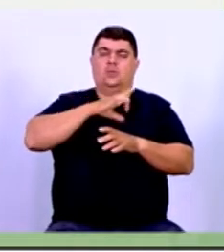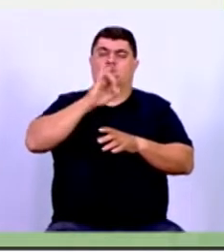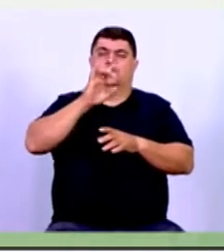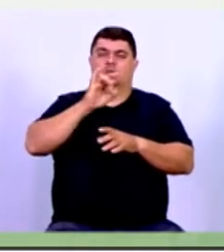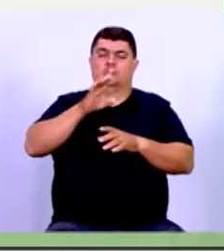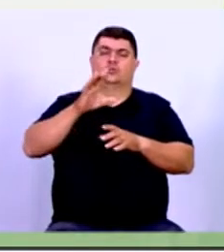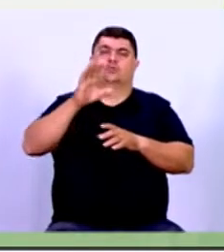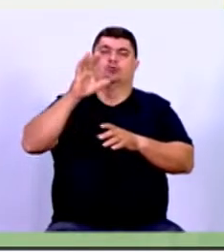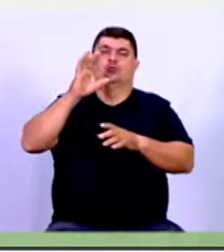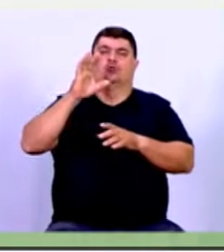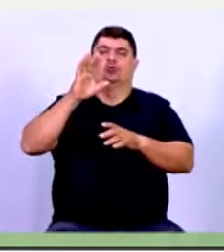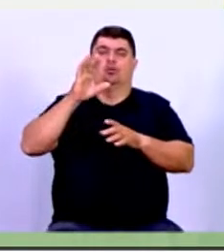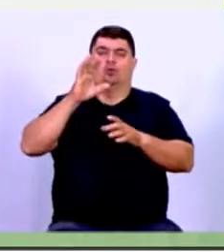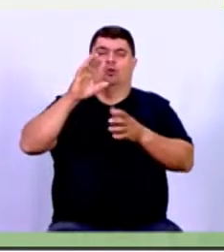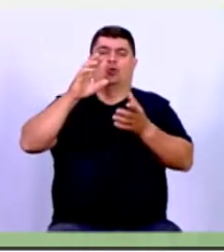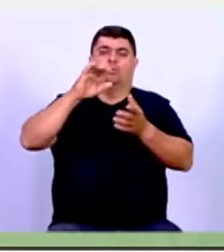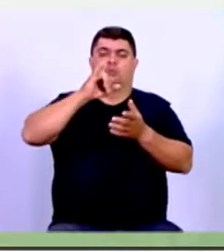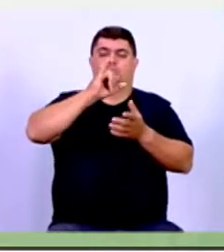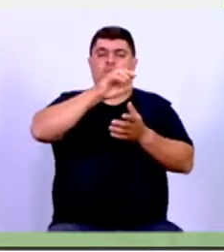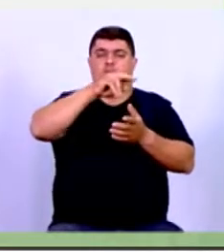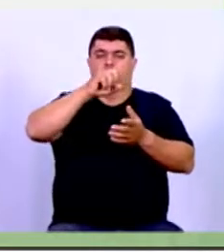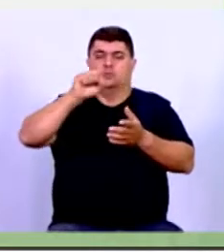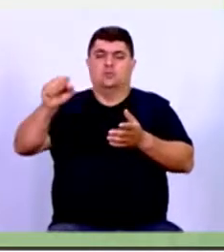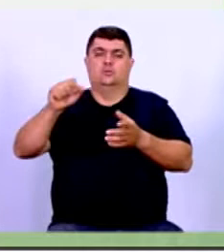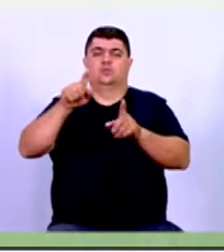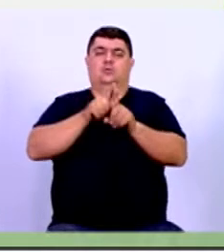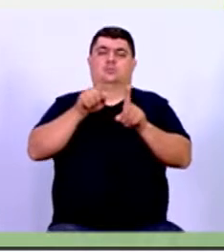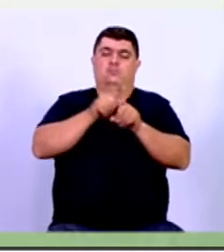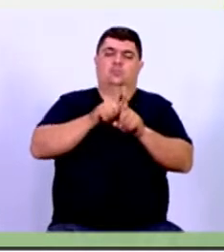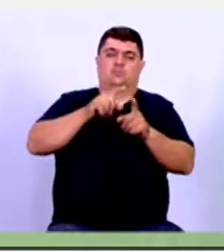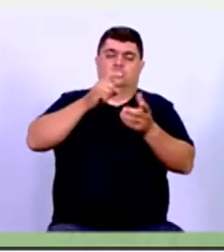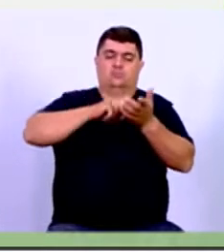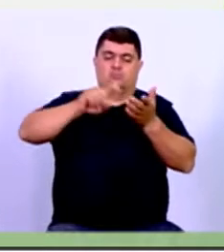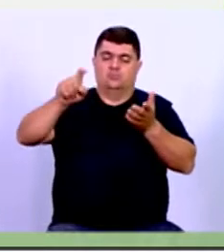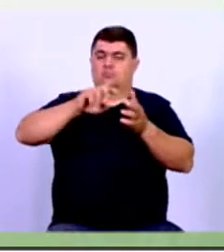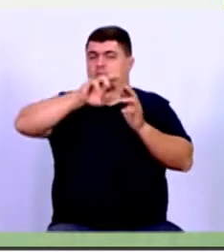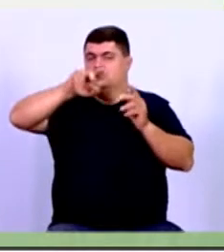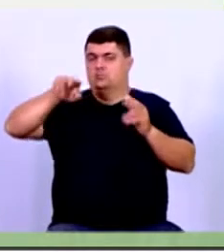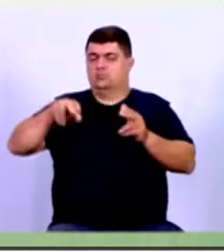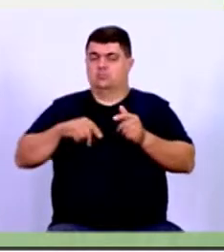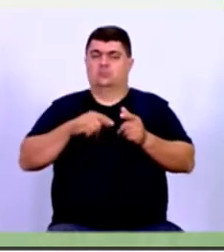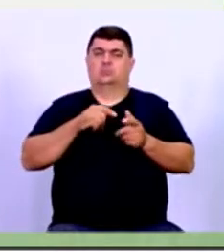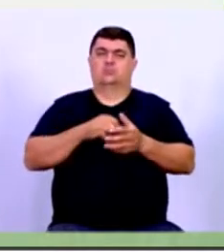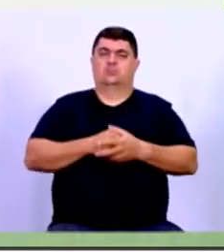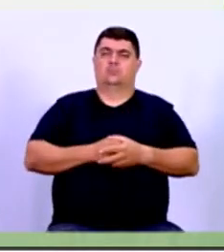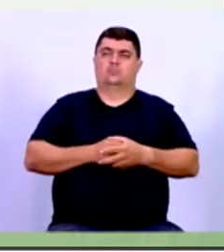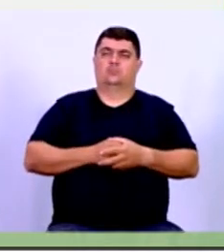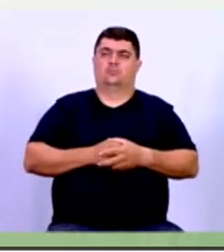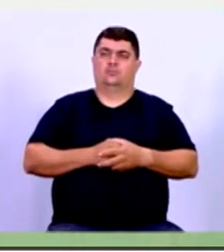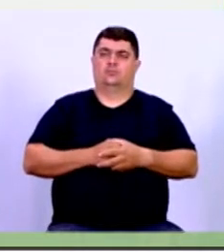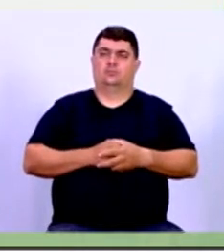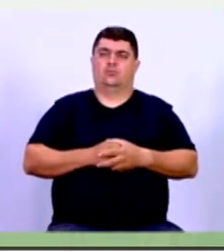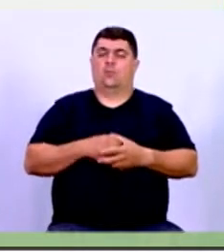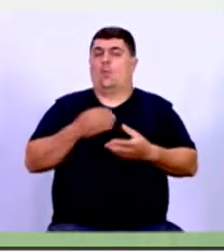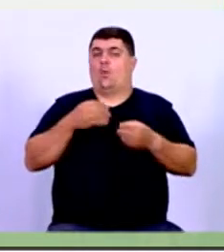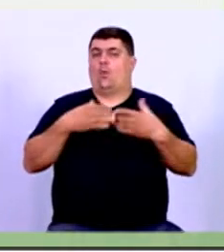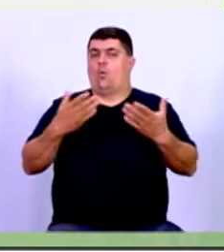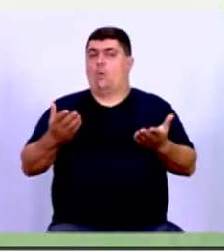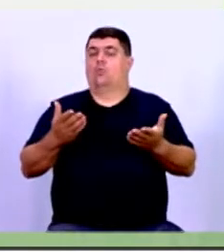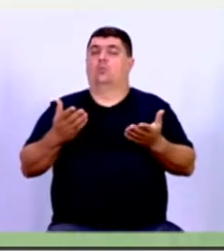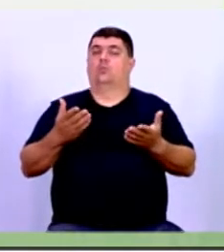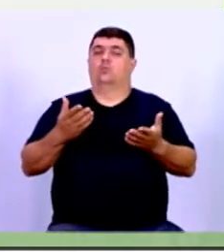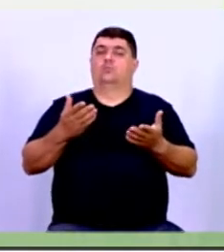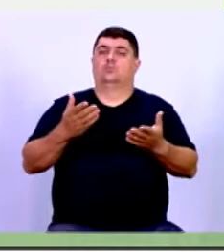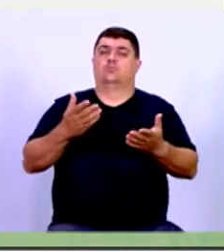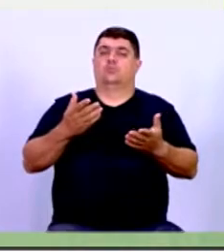encargos sociais, trabalhistas e previdenciários que são resguardados, como a gente vai ver quais serão esses. Então,